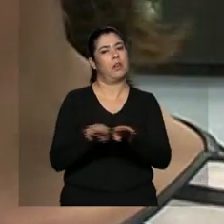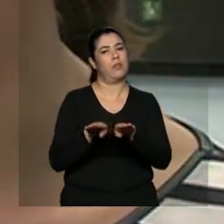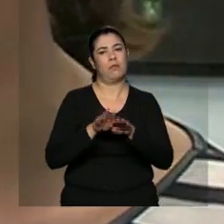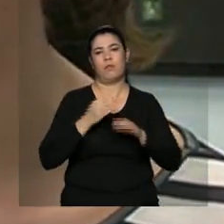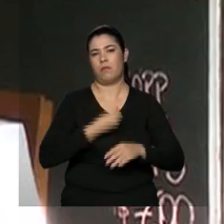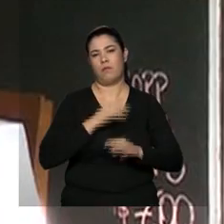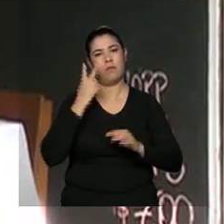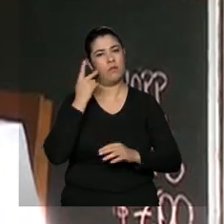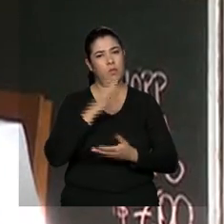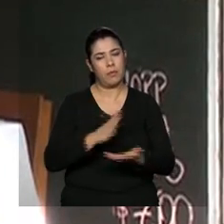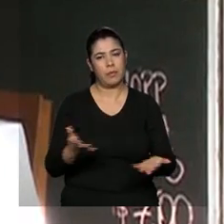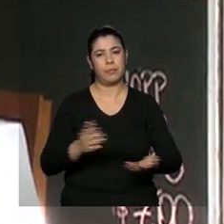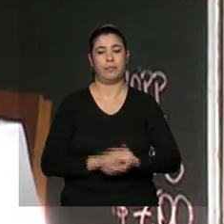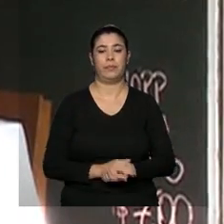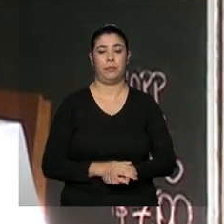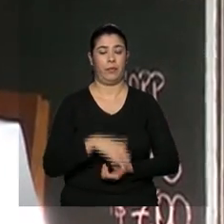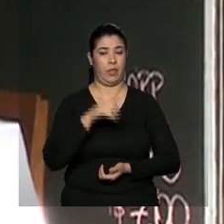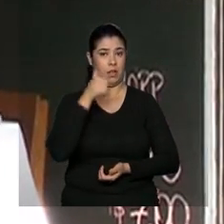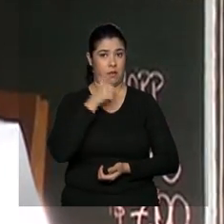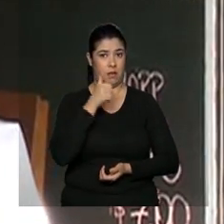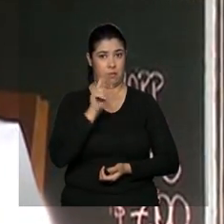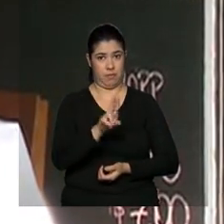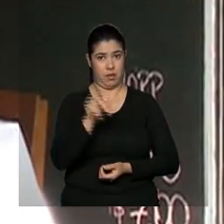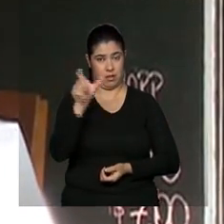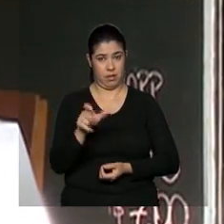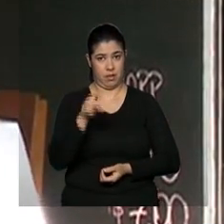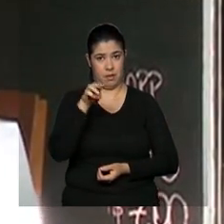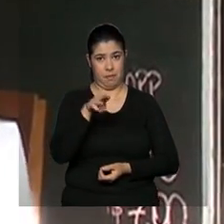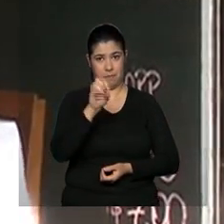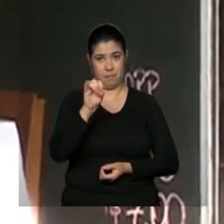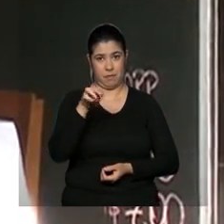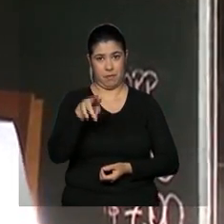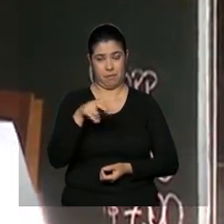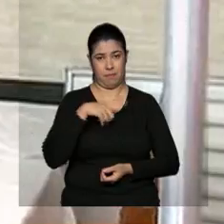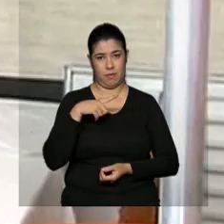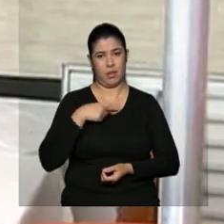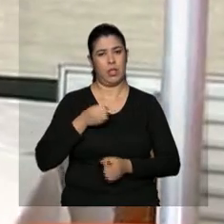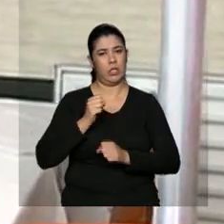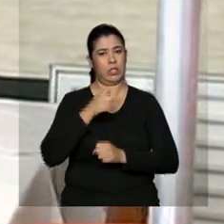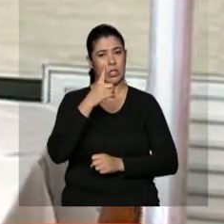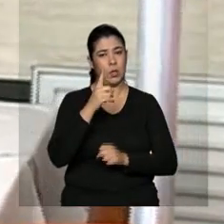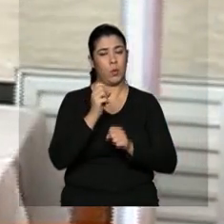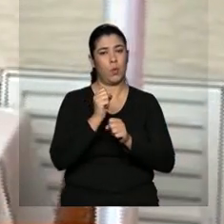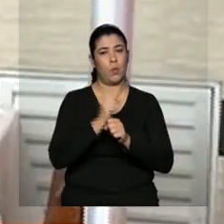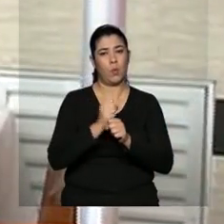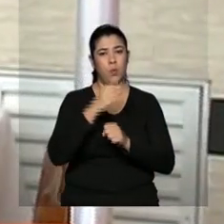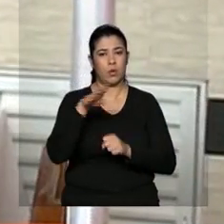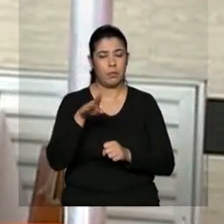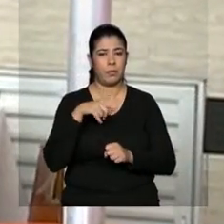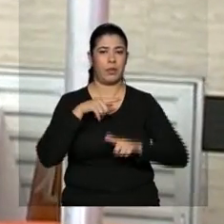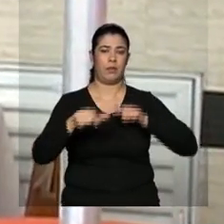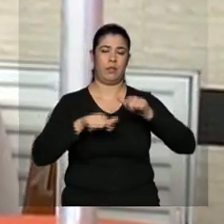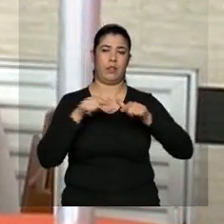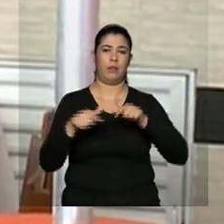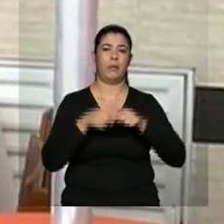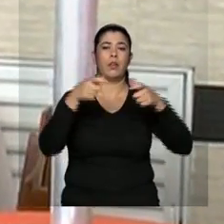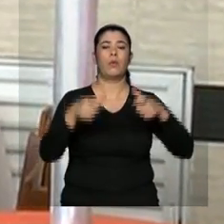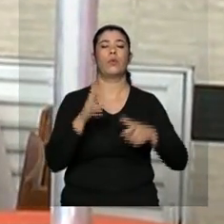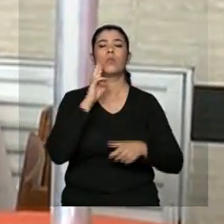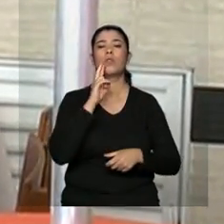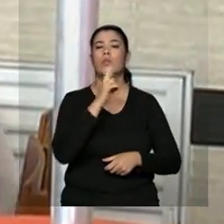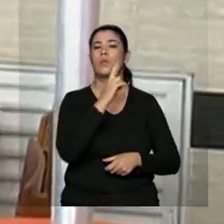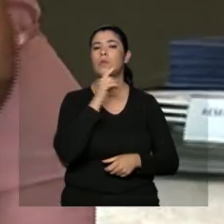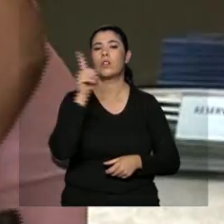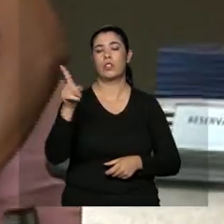vive como todo mundo. A irmã de Meirelle, Mimi, está há mais tempo no Brasil, um ano e meio e trabalha em um restaurante